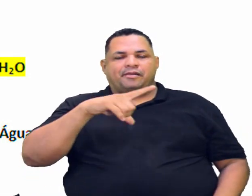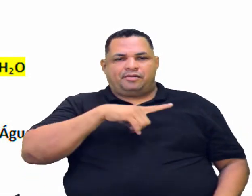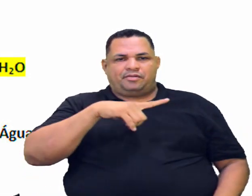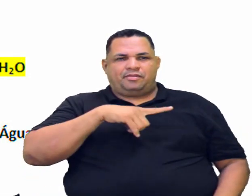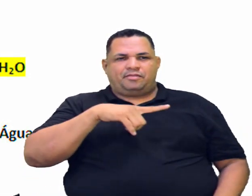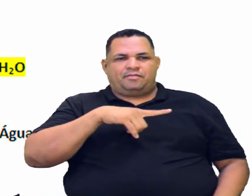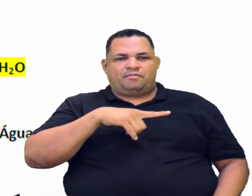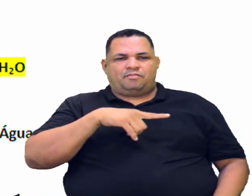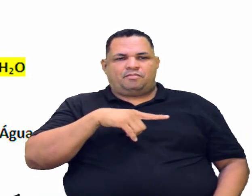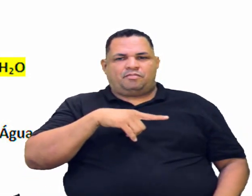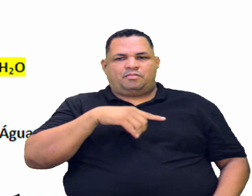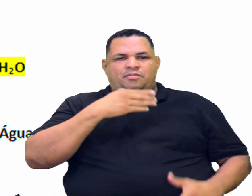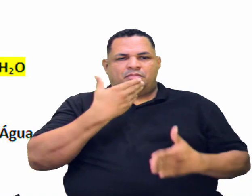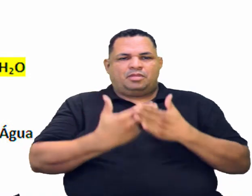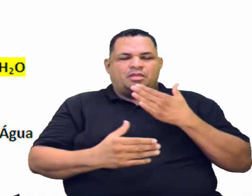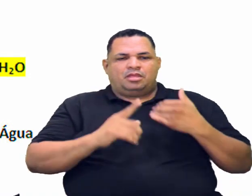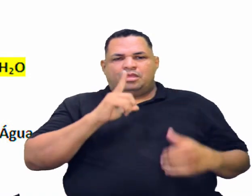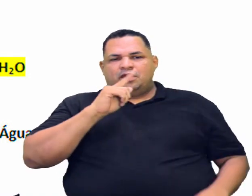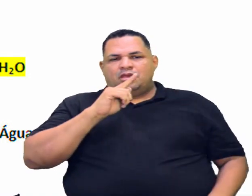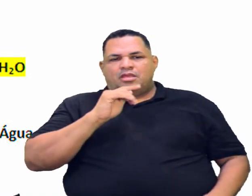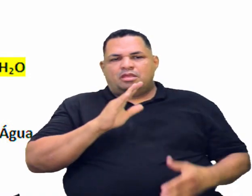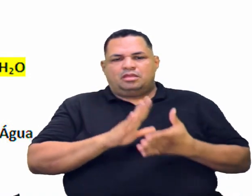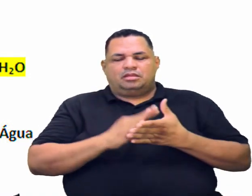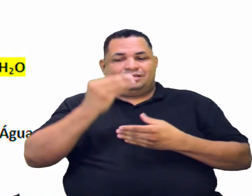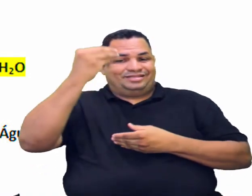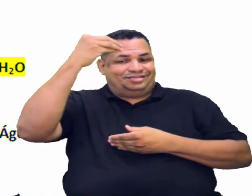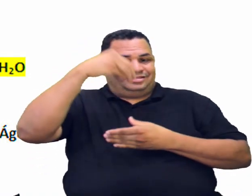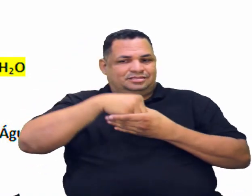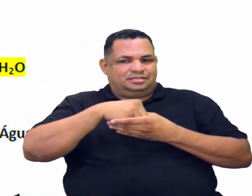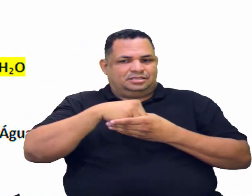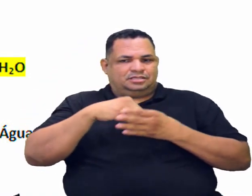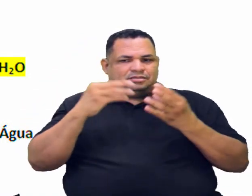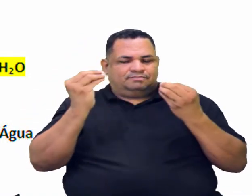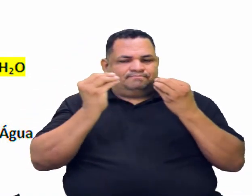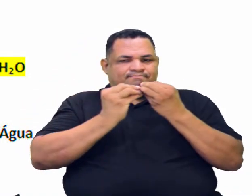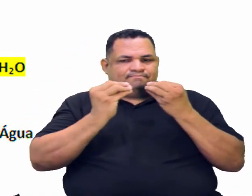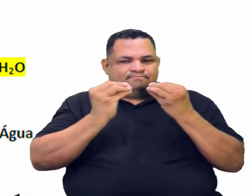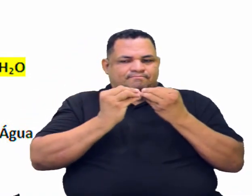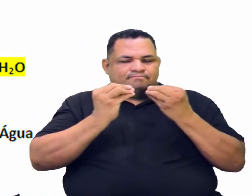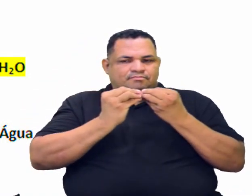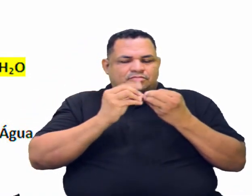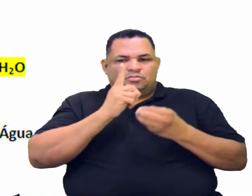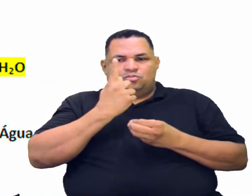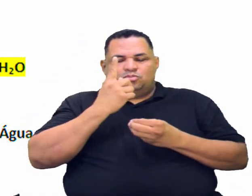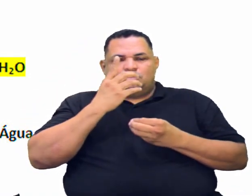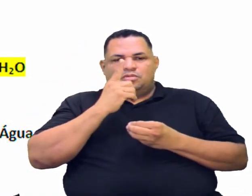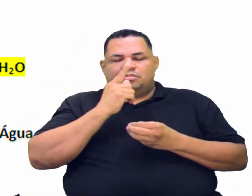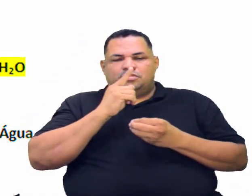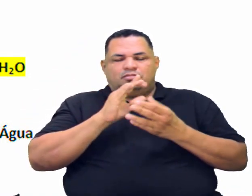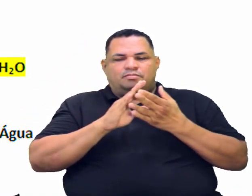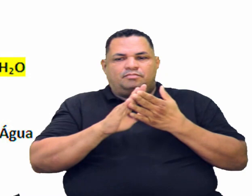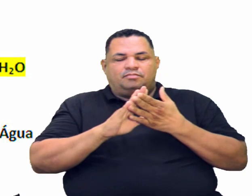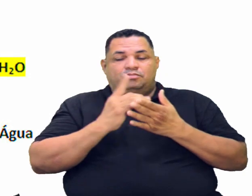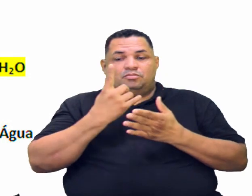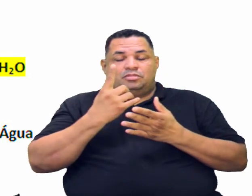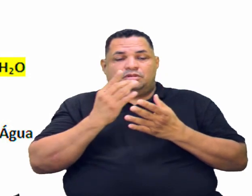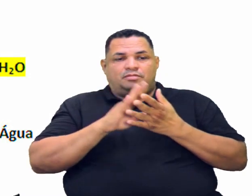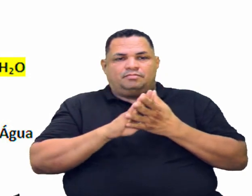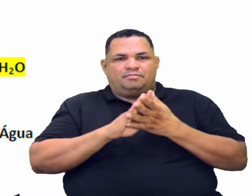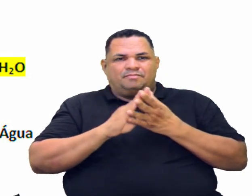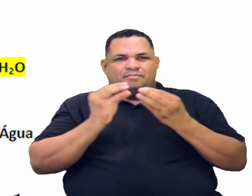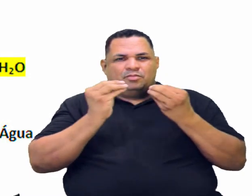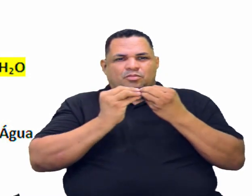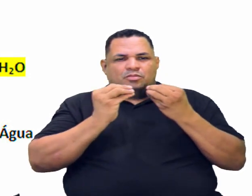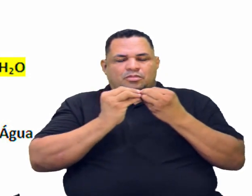ter uma desidratação intramolecular, ou seja, uma molécula de água sozinha, a partir da